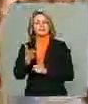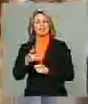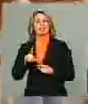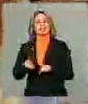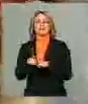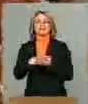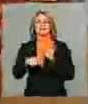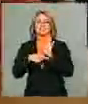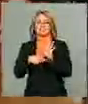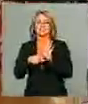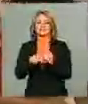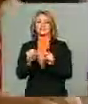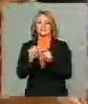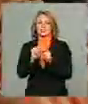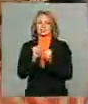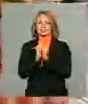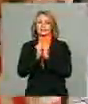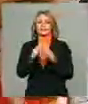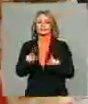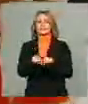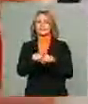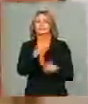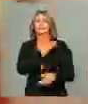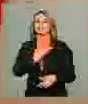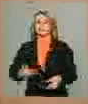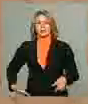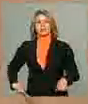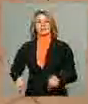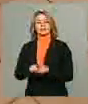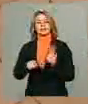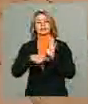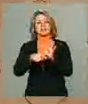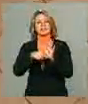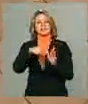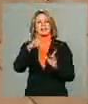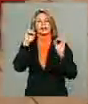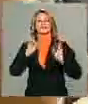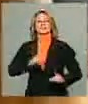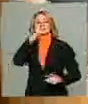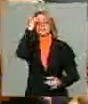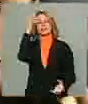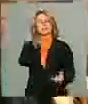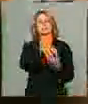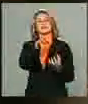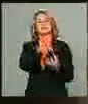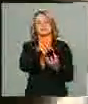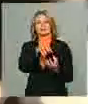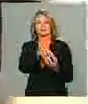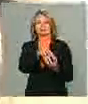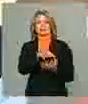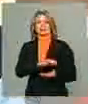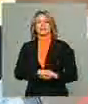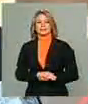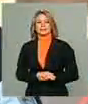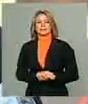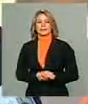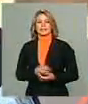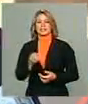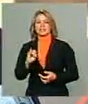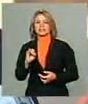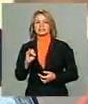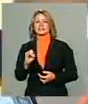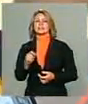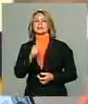diversão atua junto aos órgãos públicos em defesa dos direitos da pessoa da terceira idade se